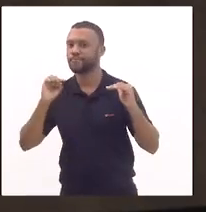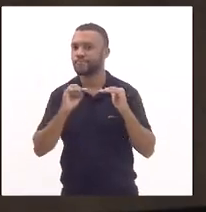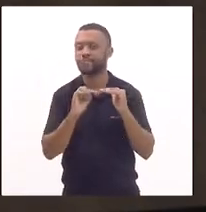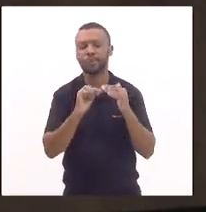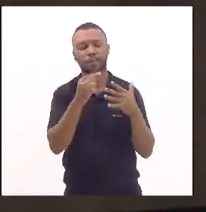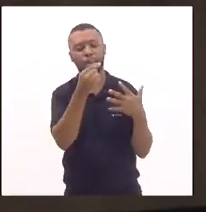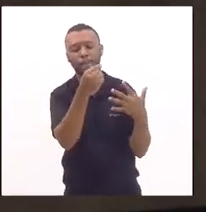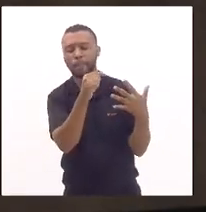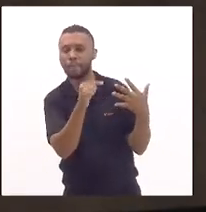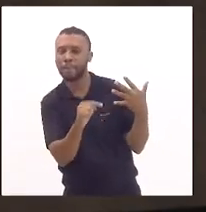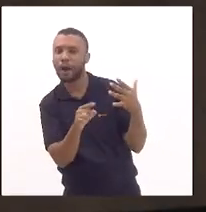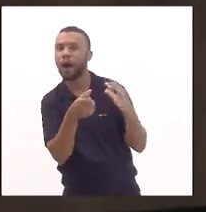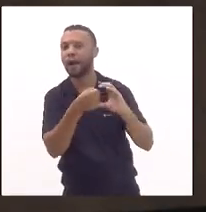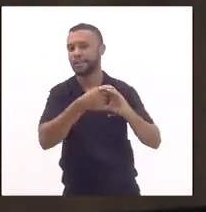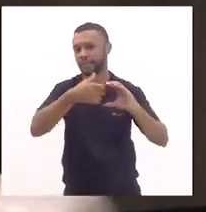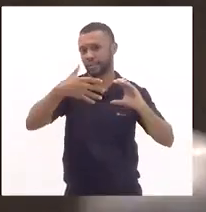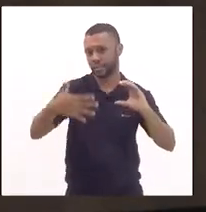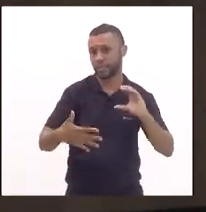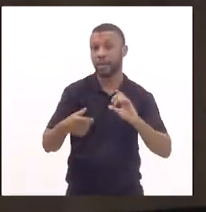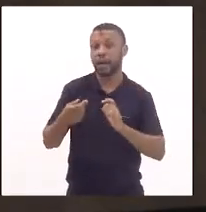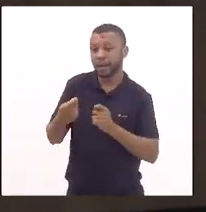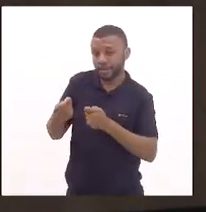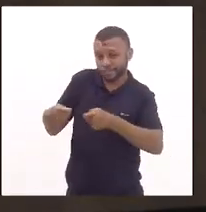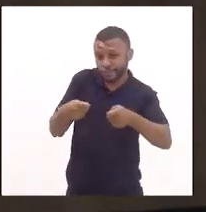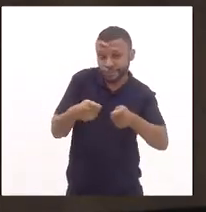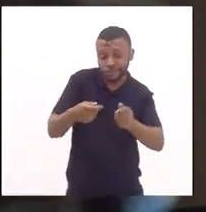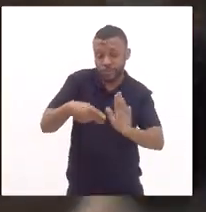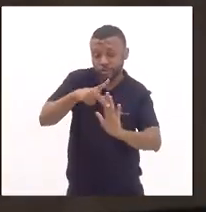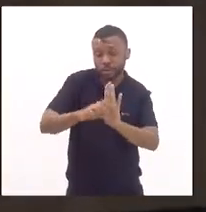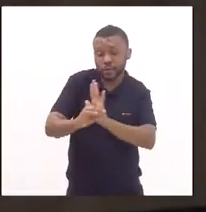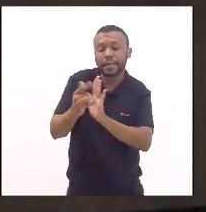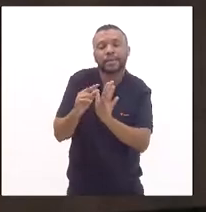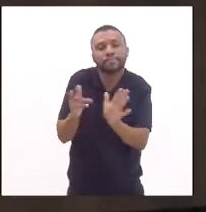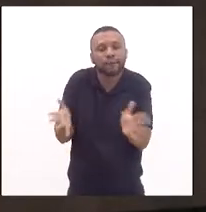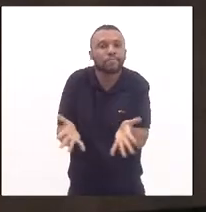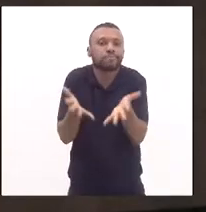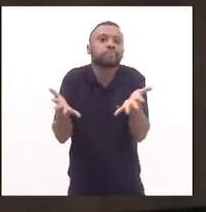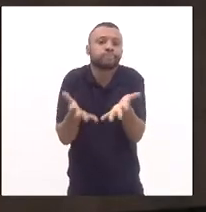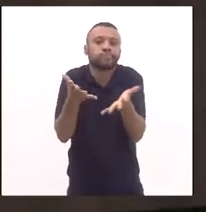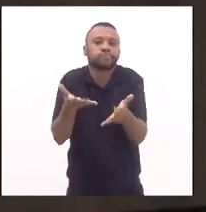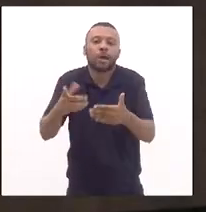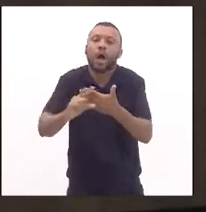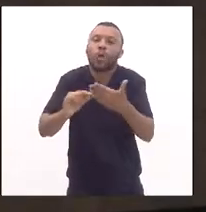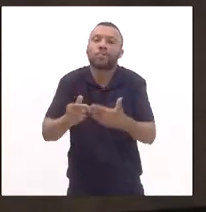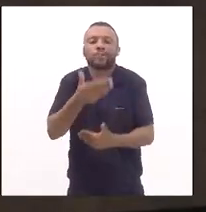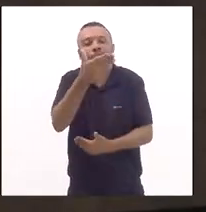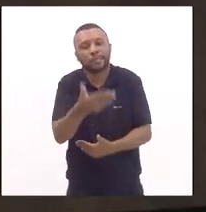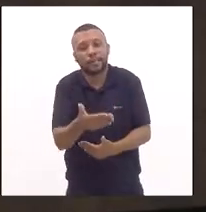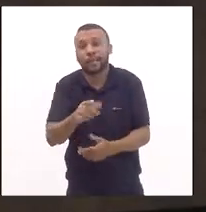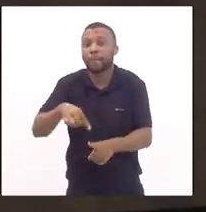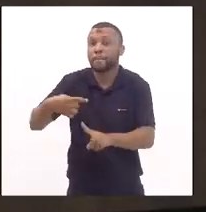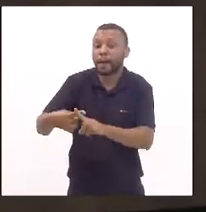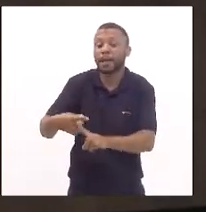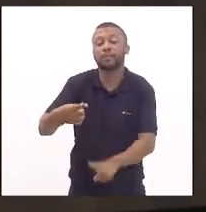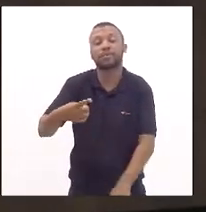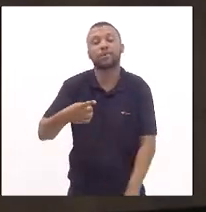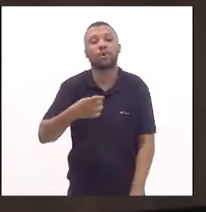aos anseios e à necessidade da efetivação desse projeto de Vossa Excelência e do Coronel Jairo.